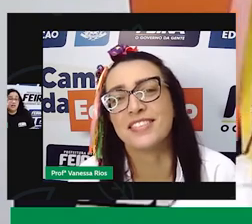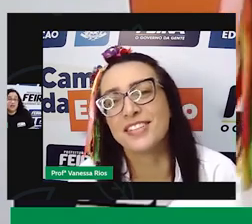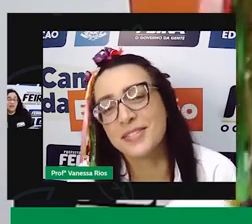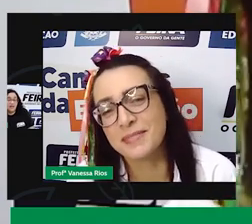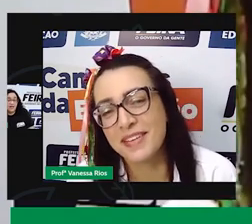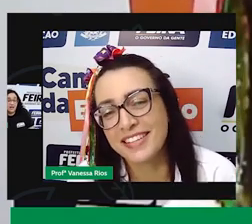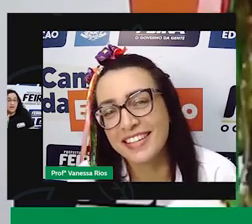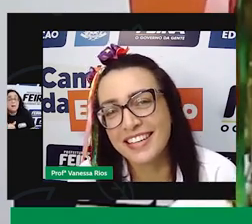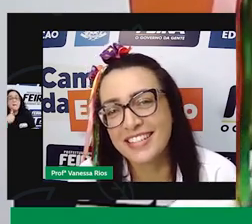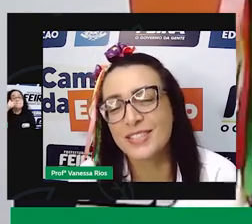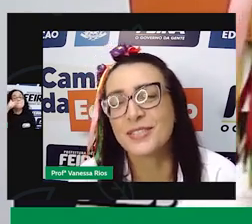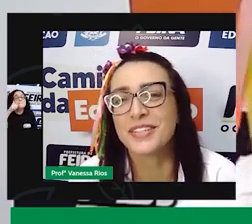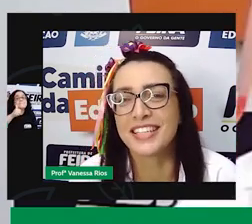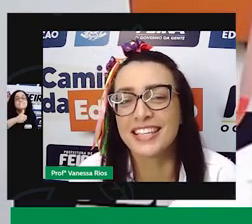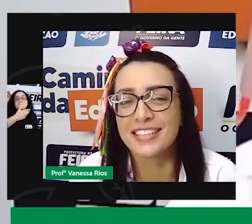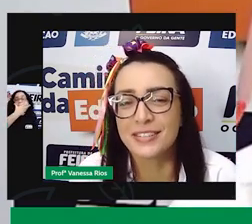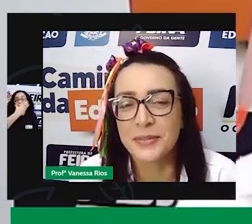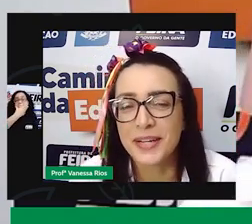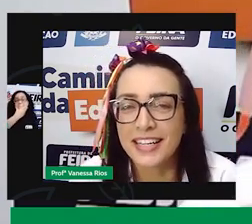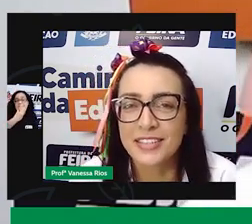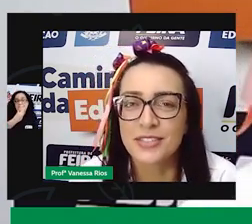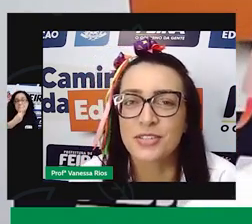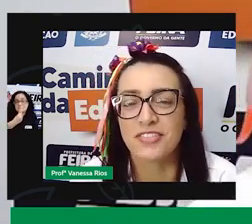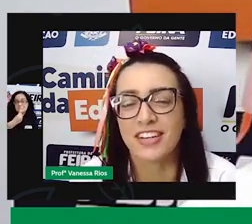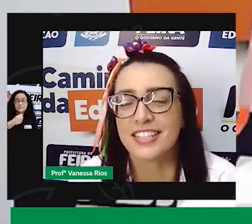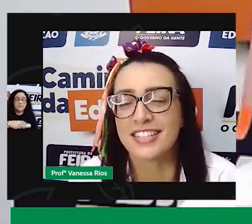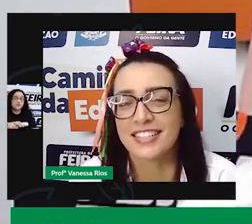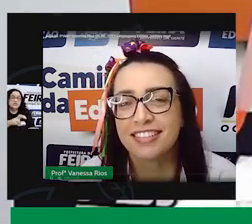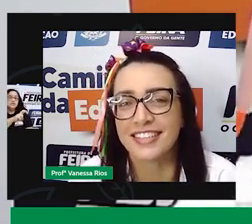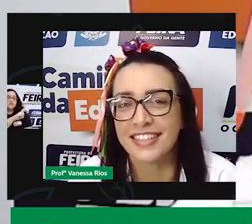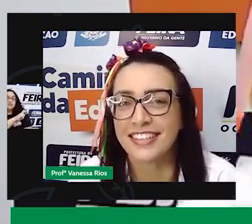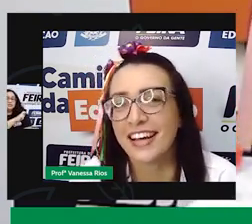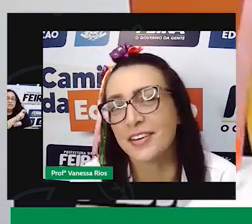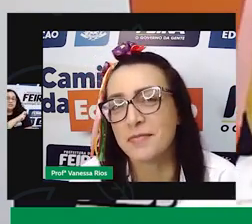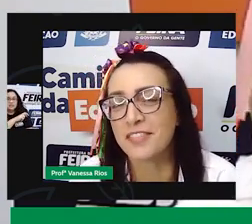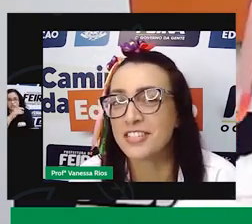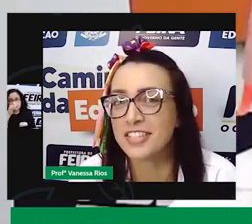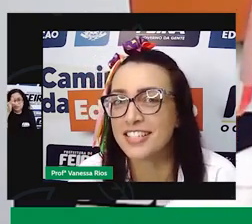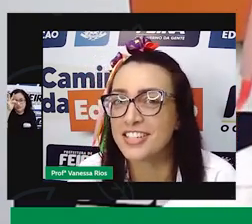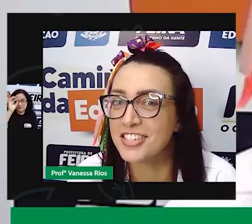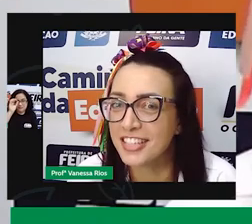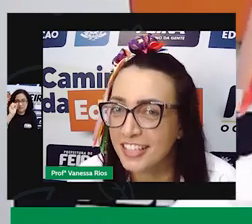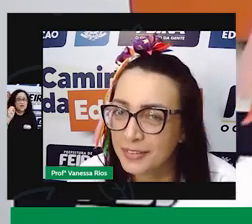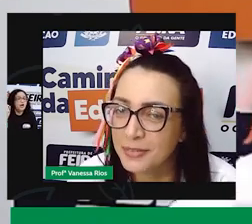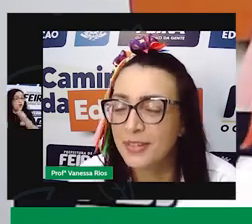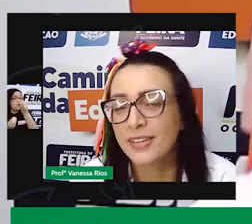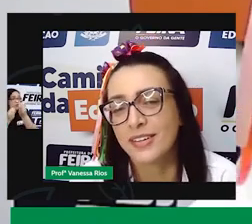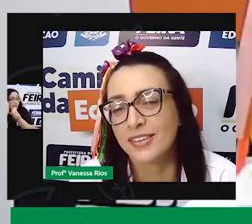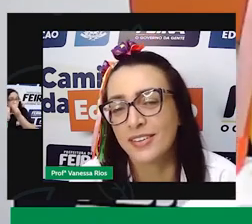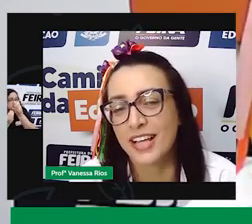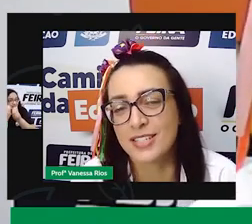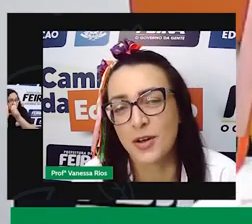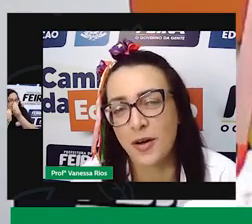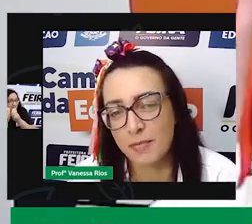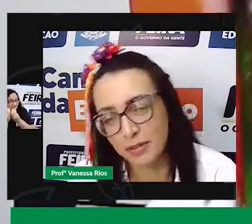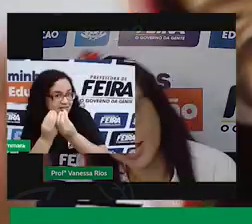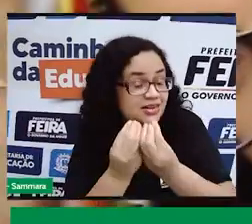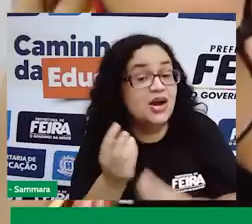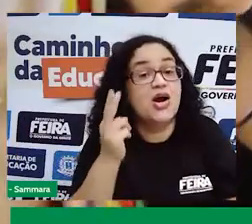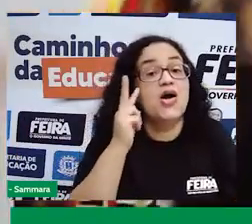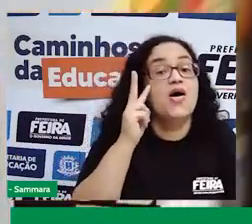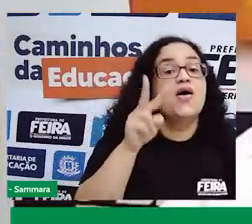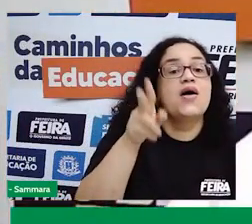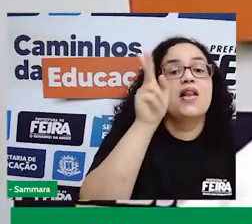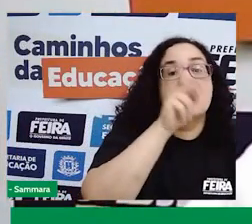Olá, meninos e meninas do quinto ano de Feira de Santana. Como é que vocês estão? Olha só, a Pro tá